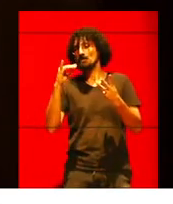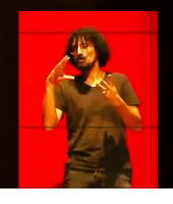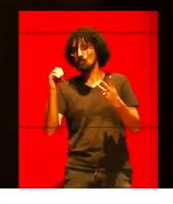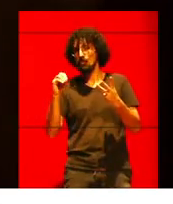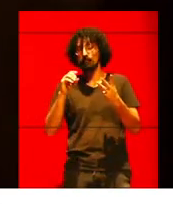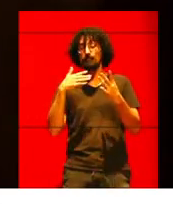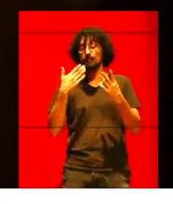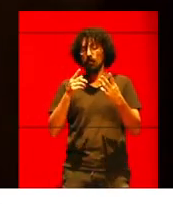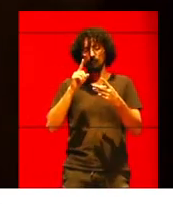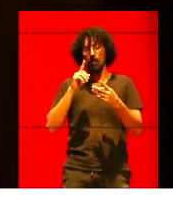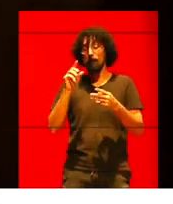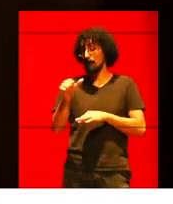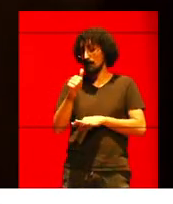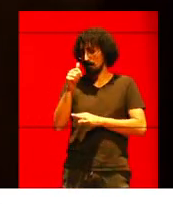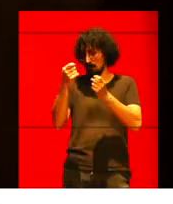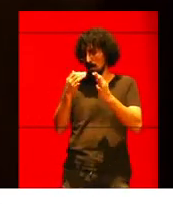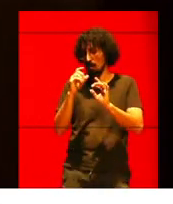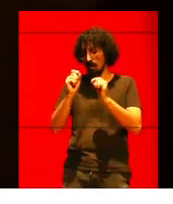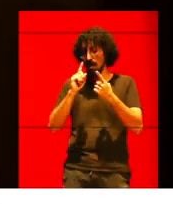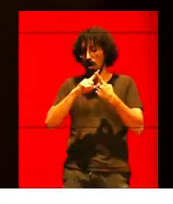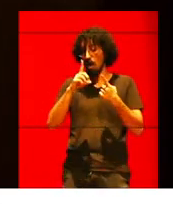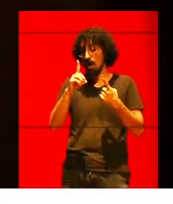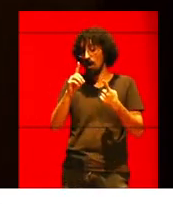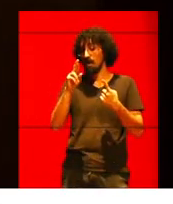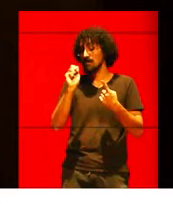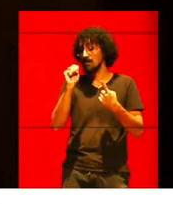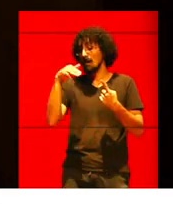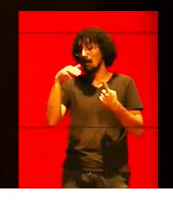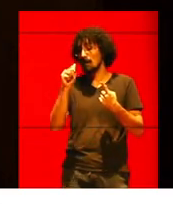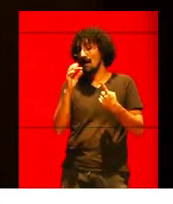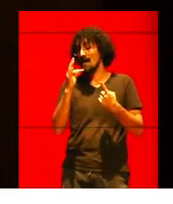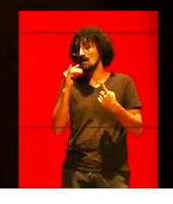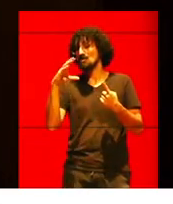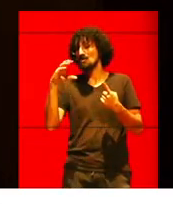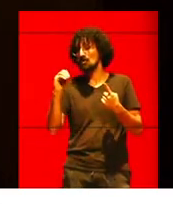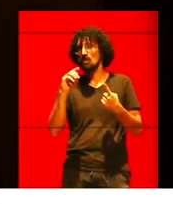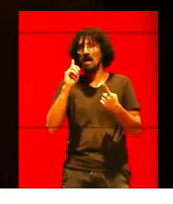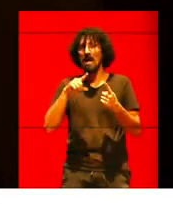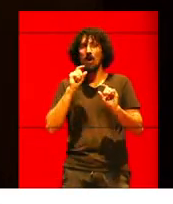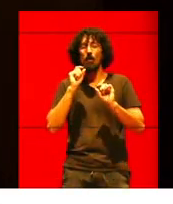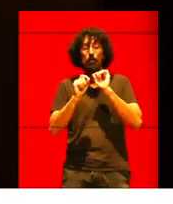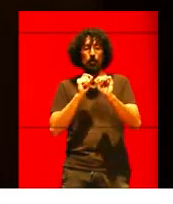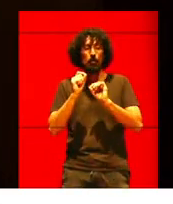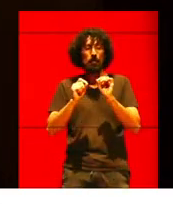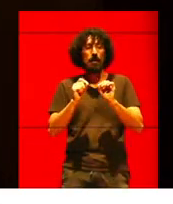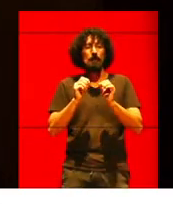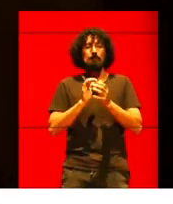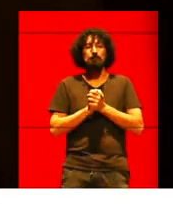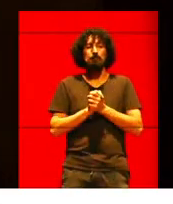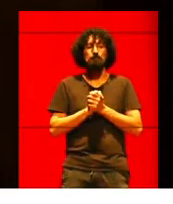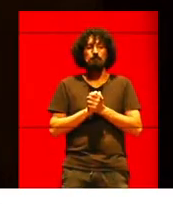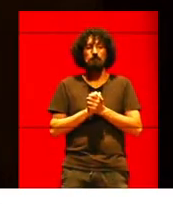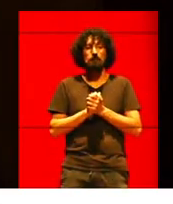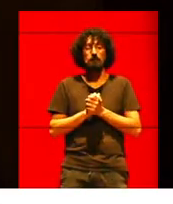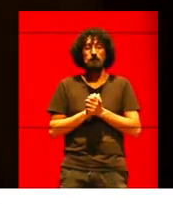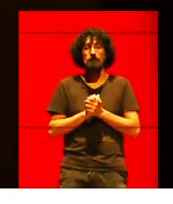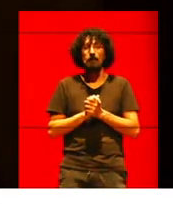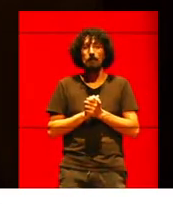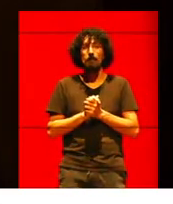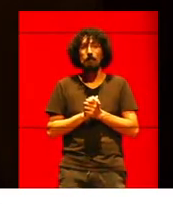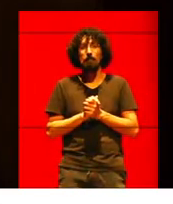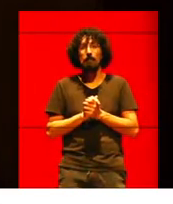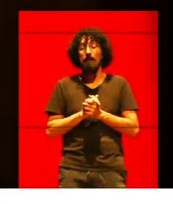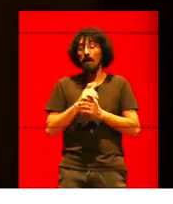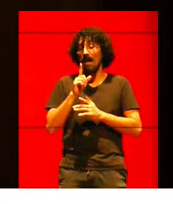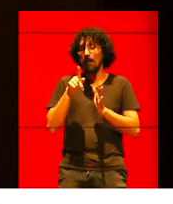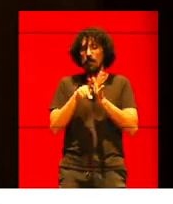A gente quer dramático. Olha, se tu não for, não vou não. Não. Esse aulão é só você for, entendeu? Pô, vai me deixar aí sozinho